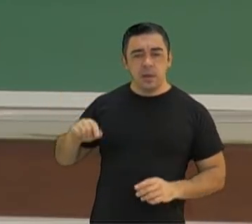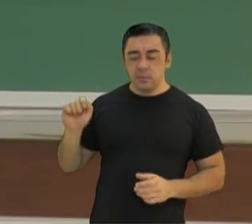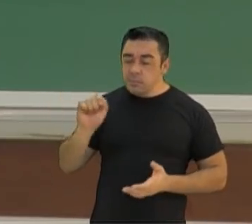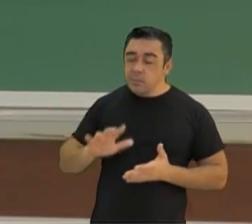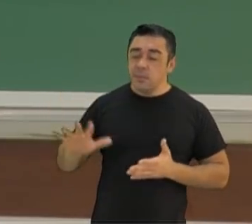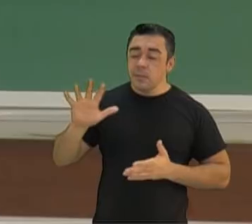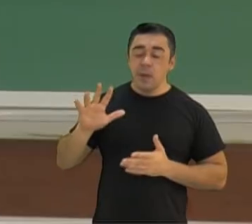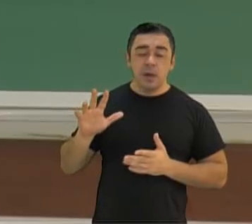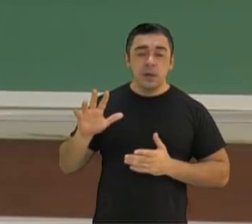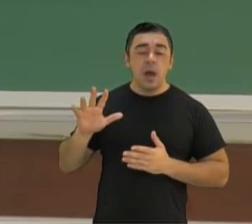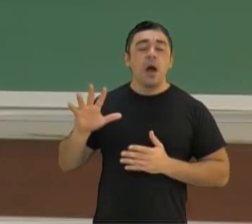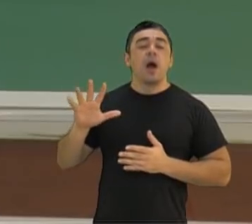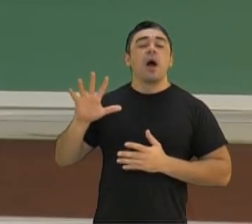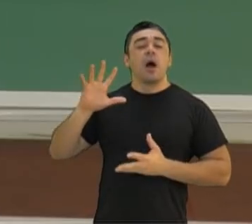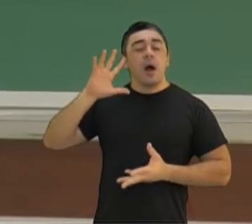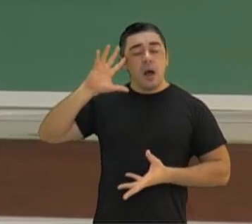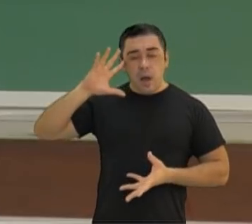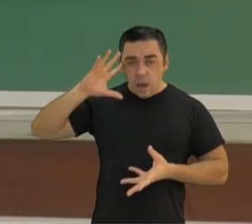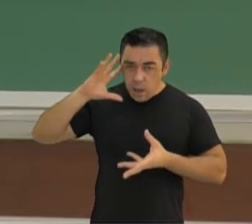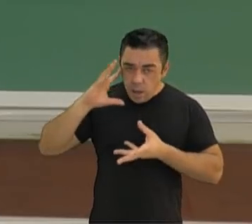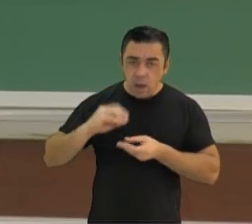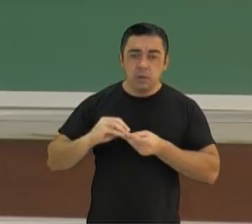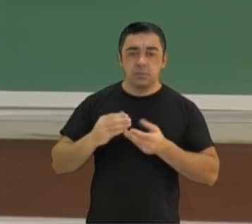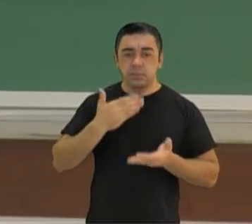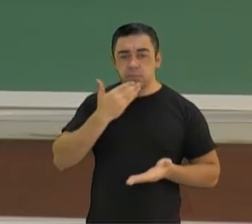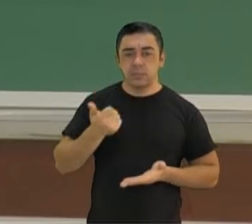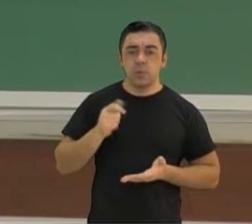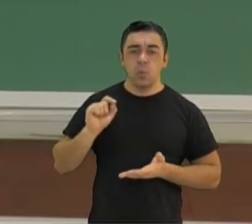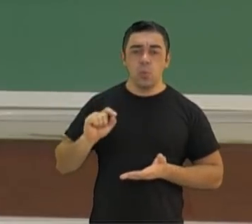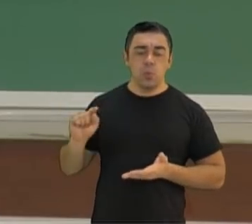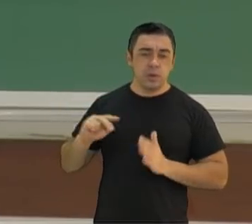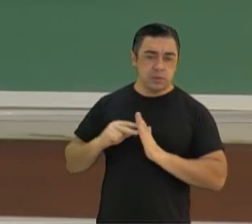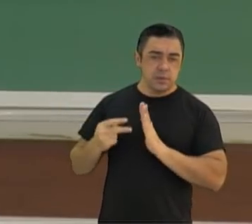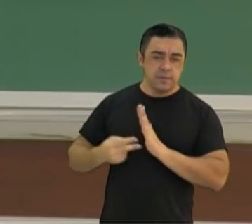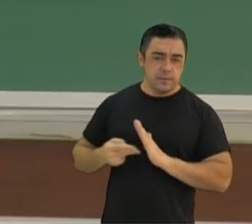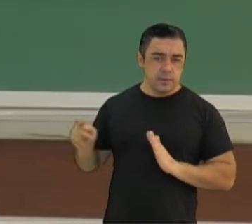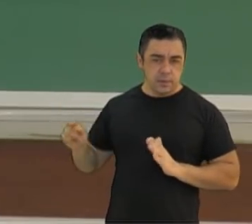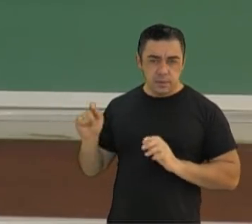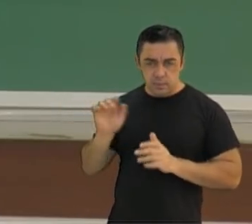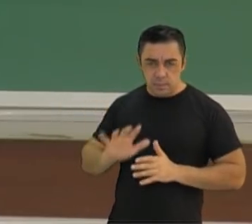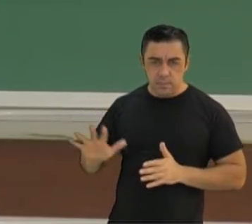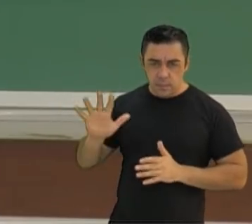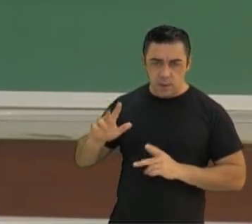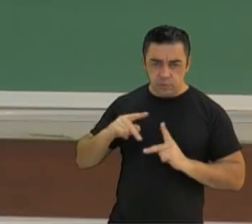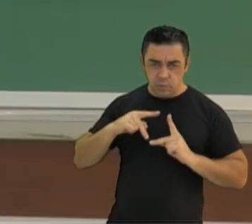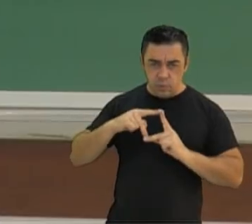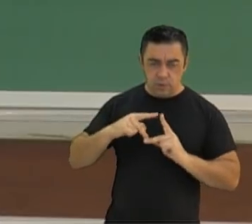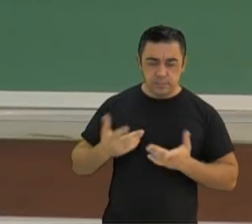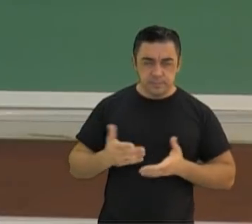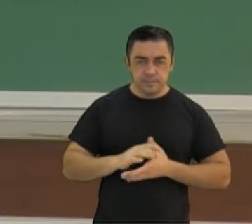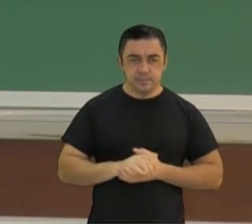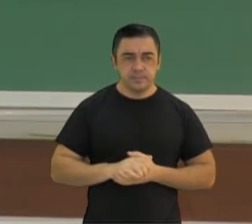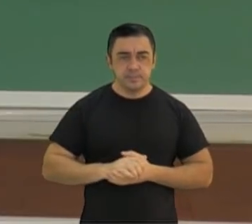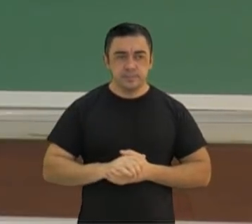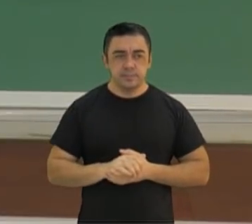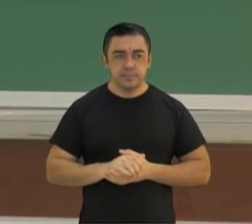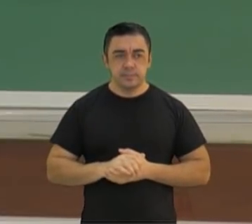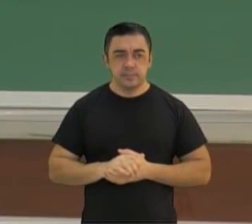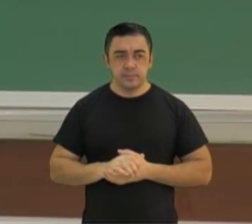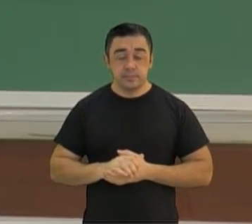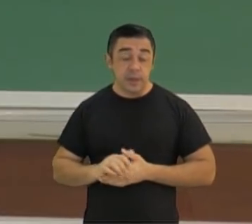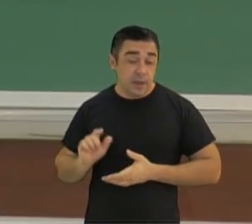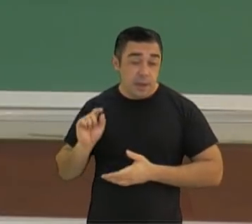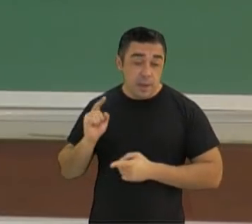colabora com a compreensão do todo, né? De tudo que o quadrinho quer transmitir para a gente.